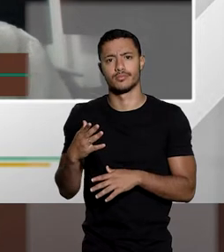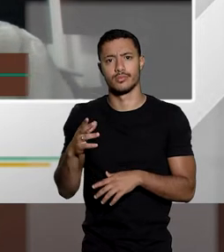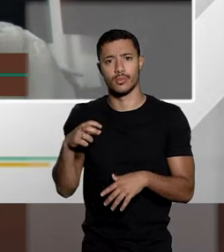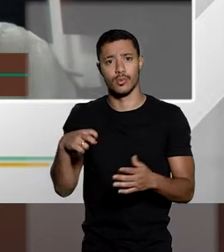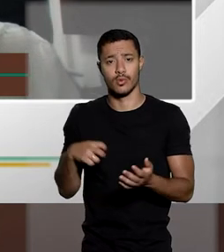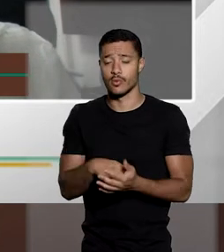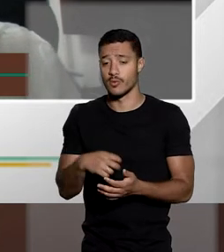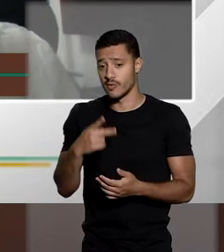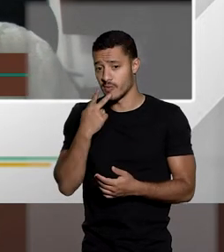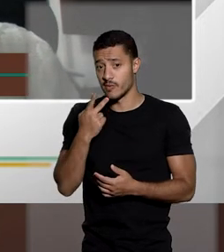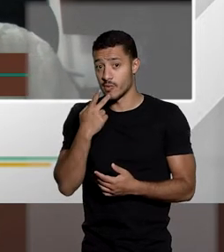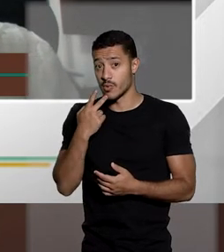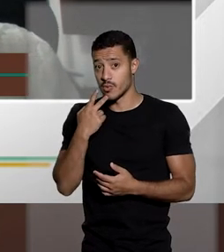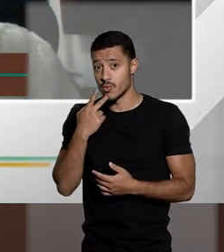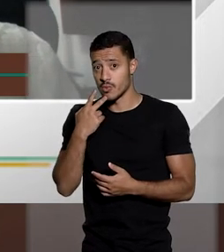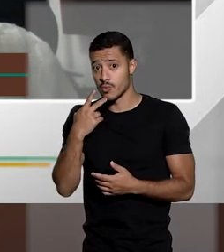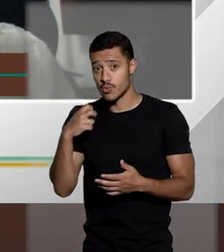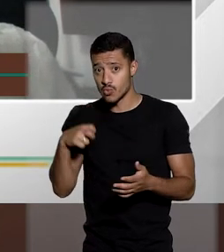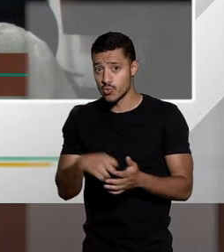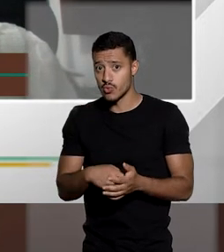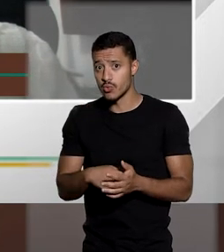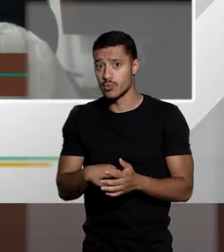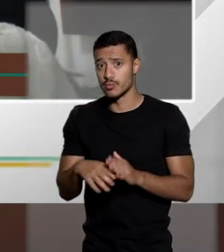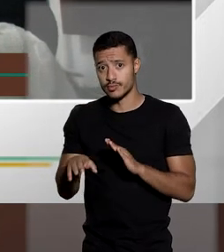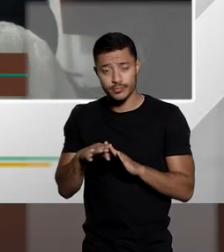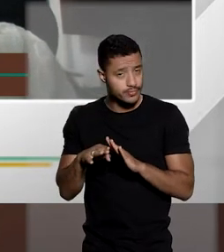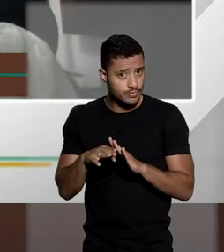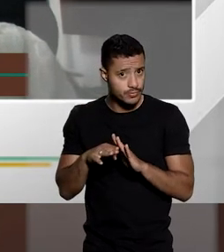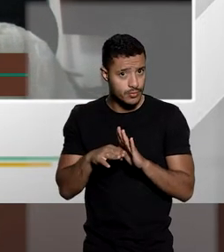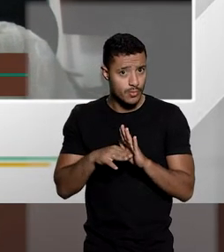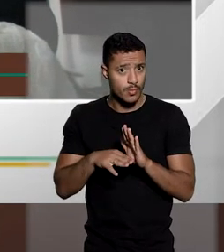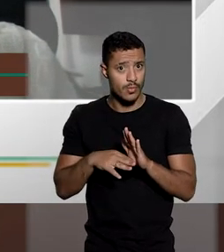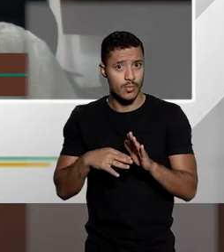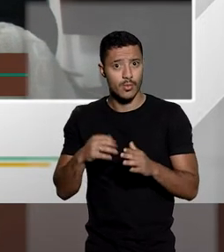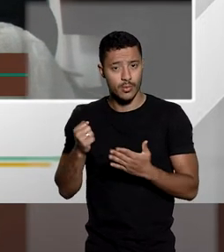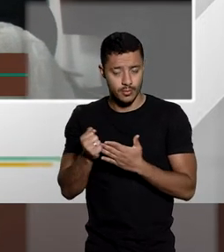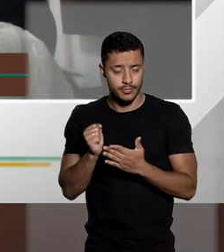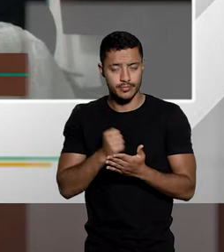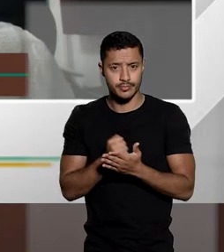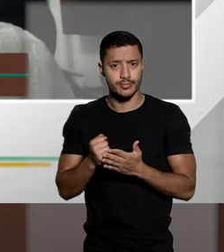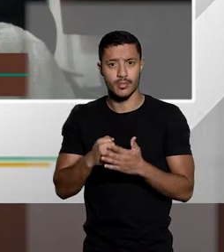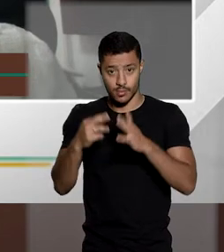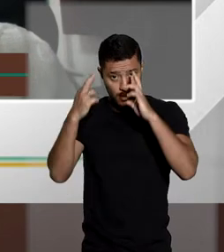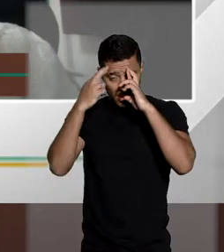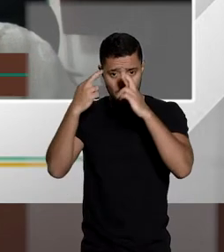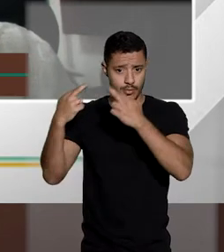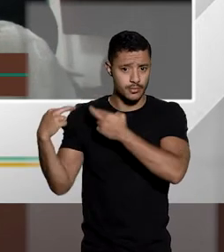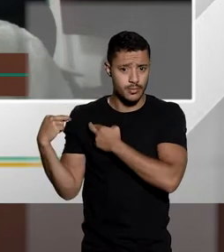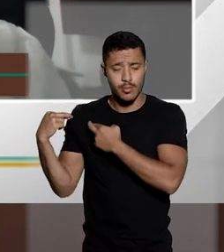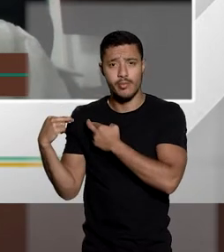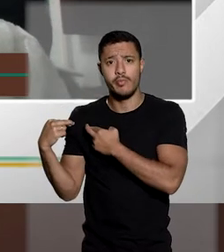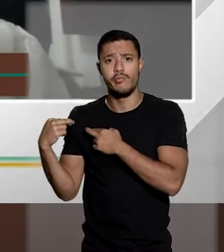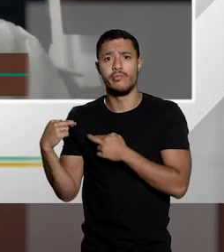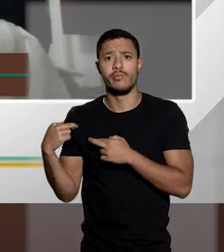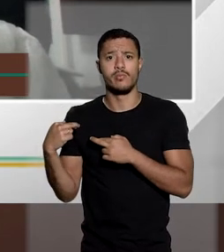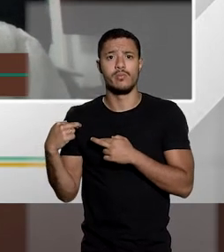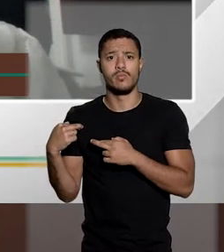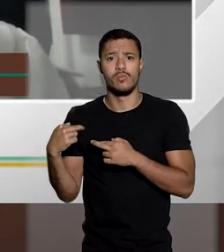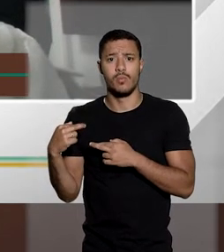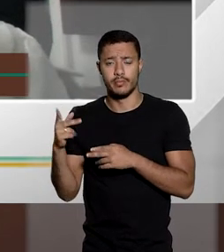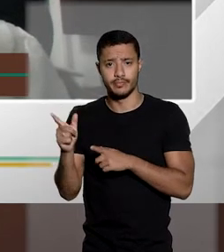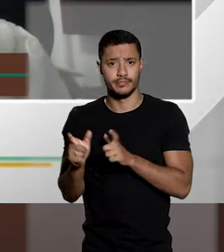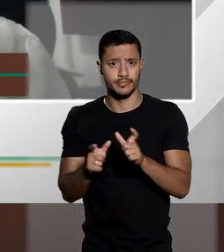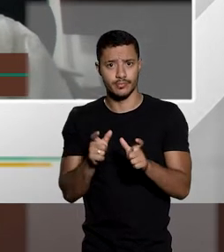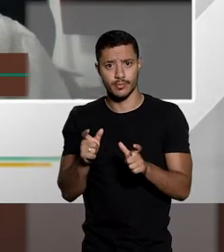Penal, falando dos crimes em matéria de licitação e contratos. Então, a responsabilidade quando da parte